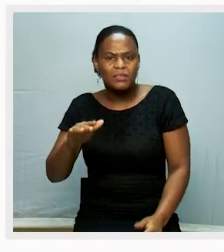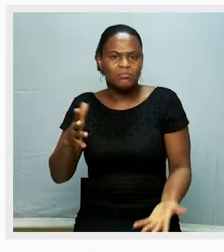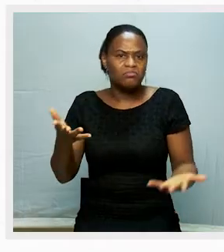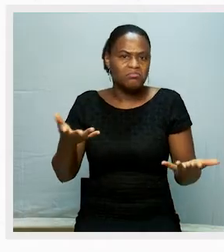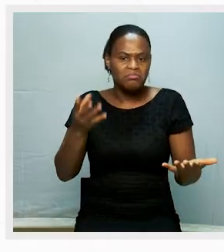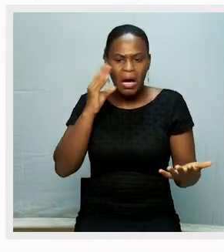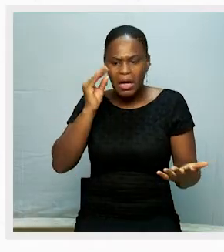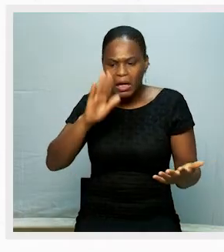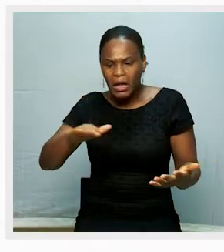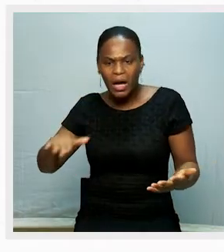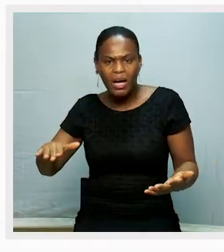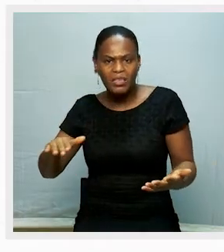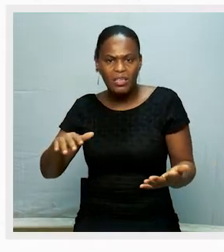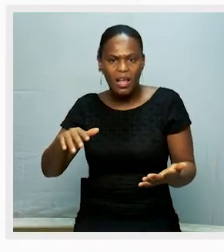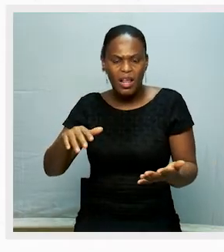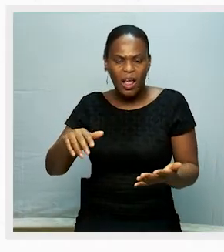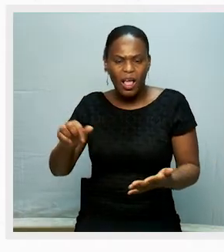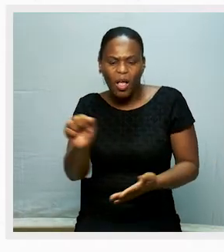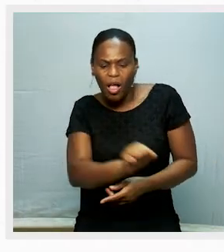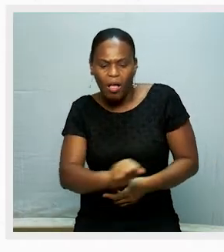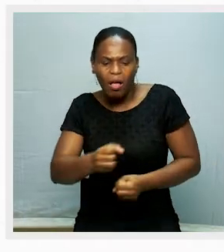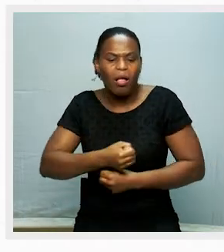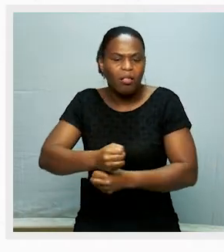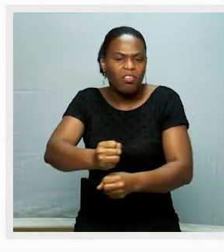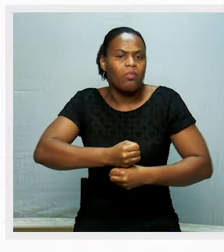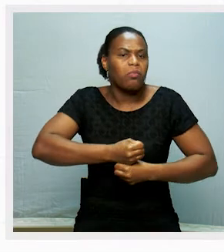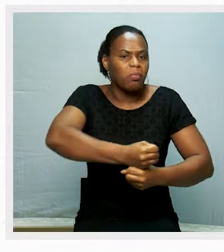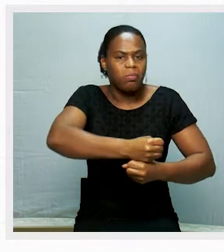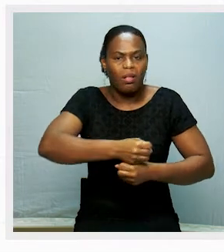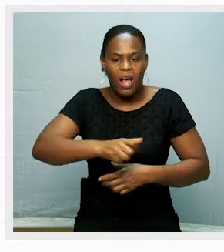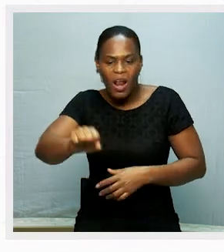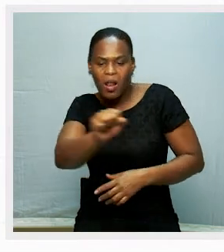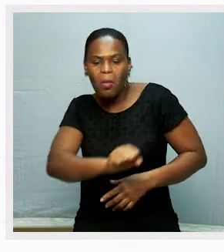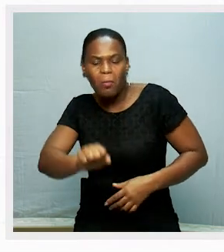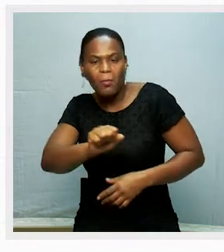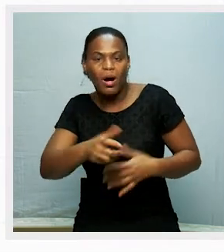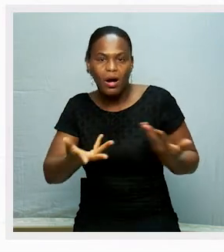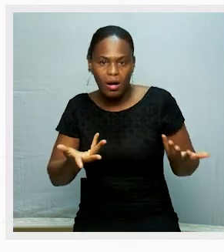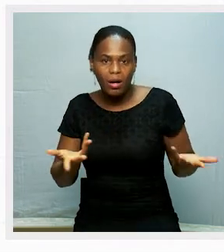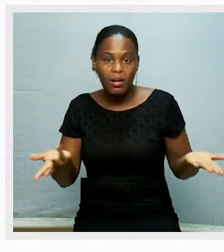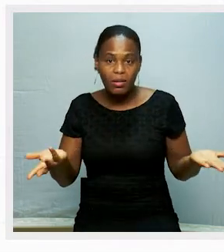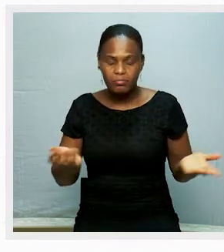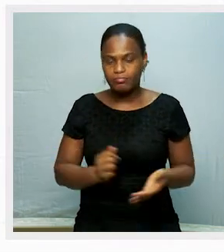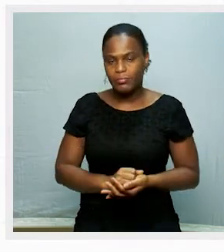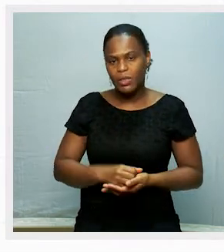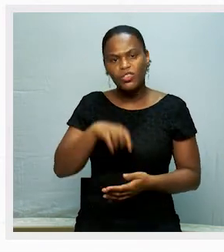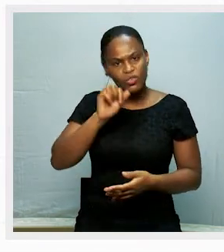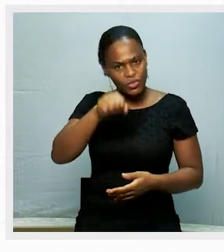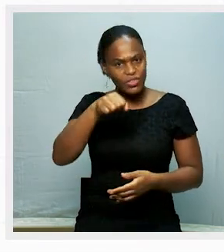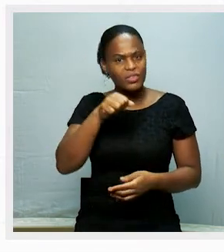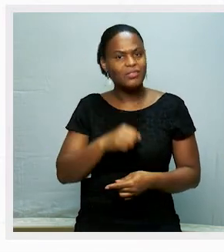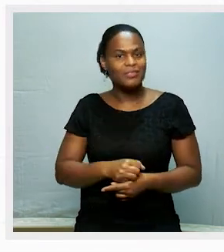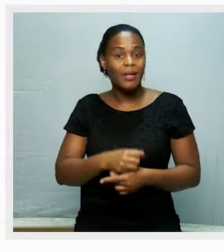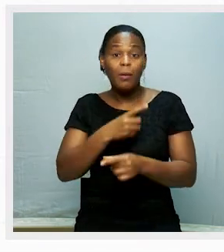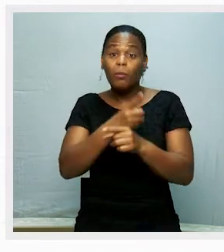criança a limpar o chão. Sim, exatamente. Porque a criança